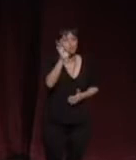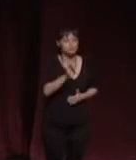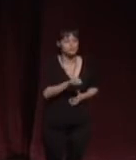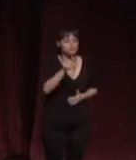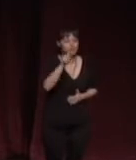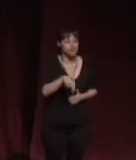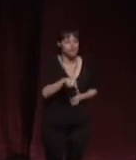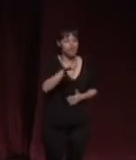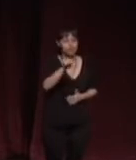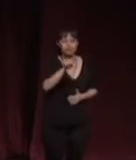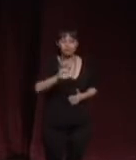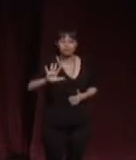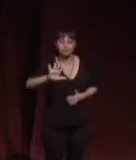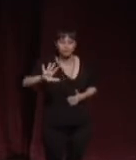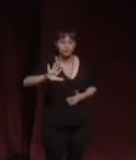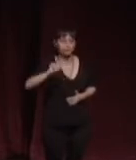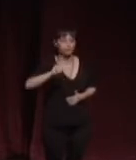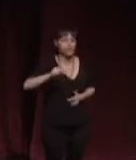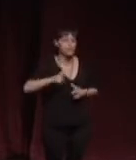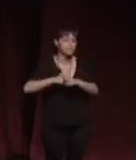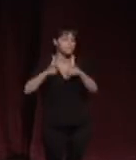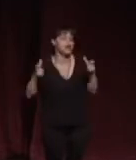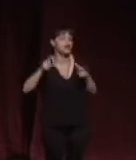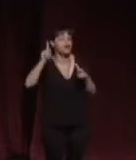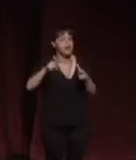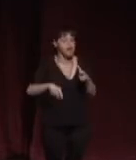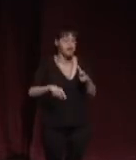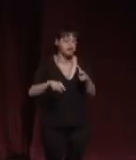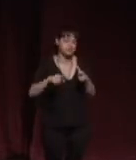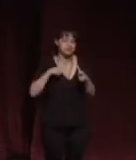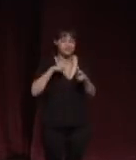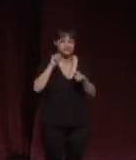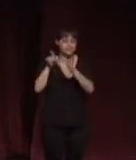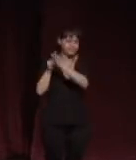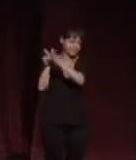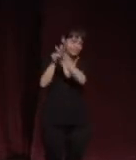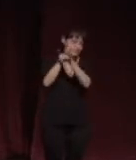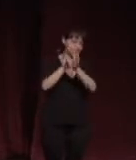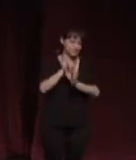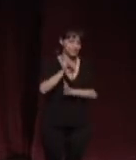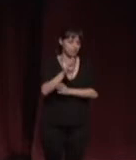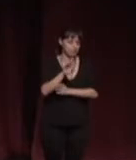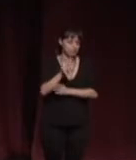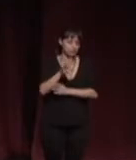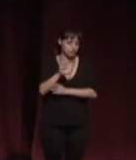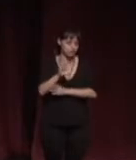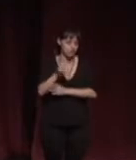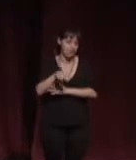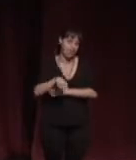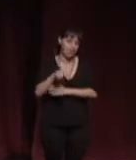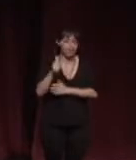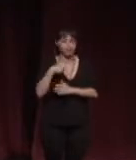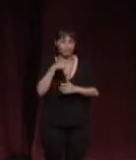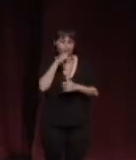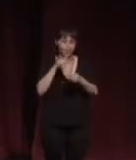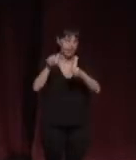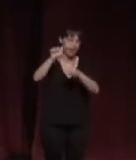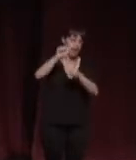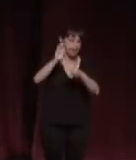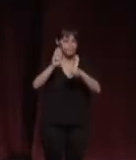Sudeste, a maior parte de classe, pela definição demográfica do IBGE, classe A e B. Ou